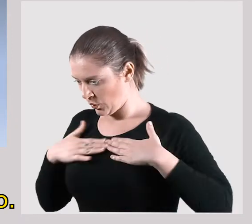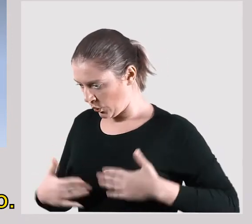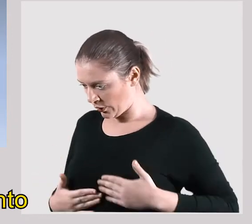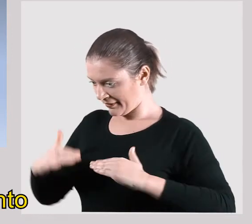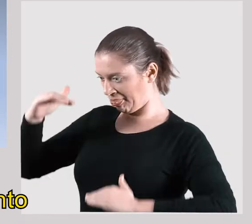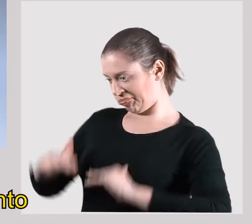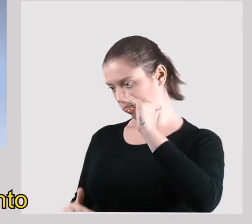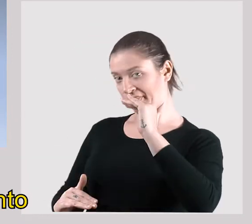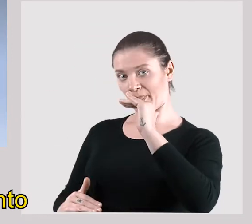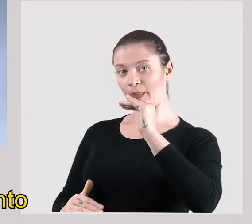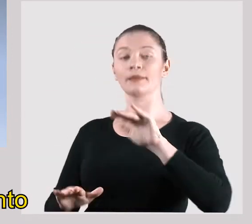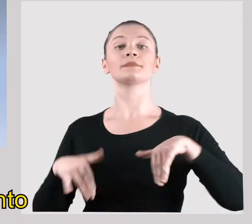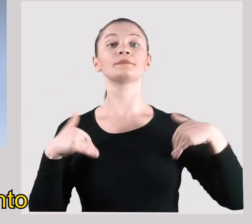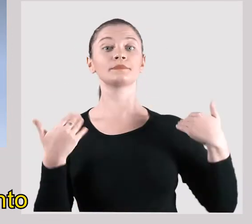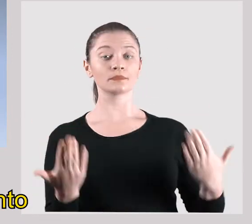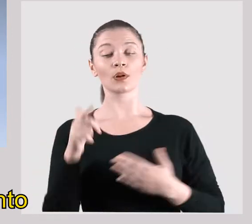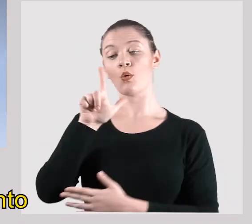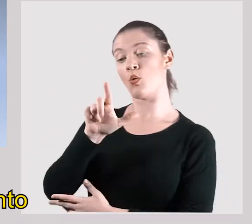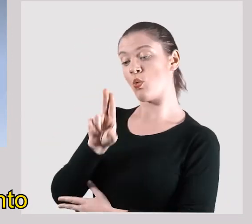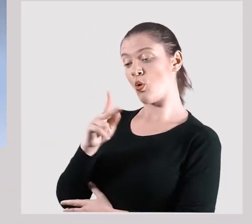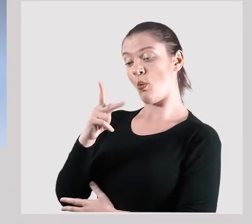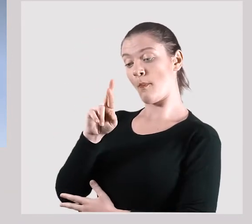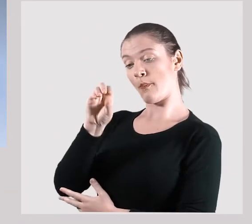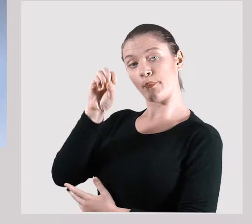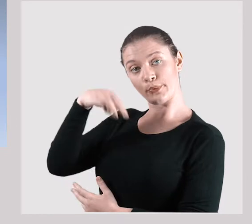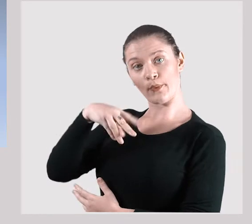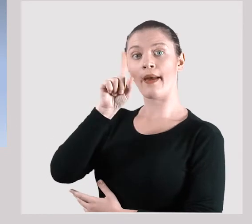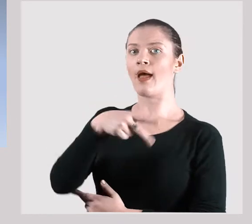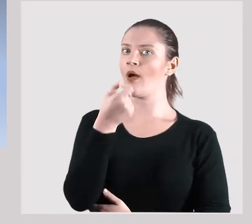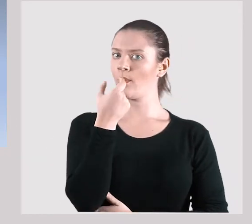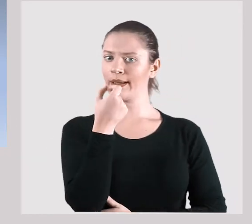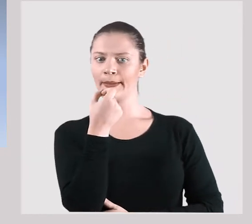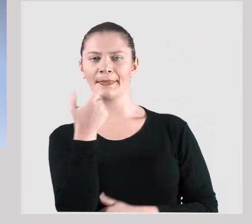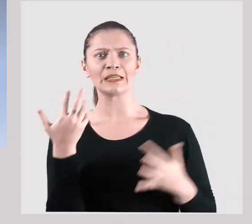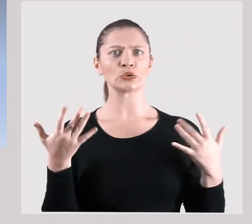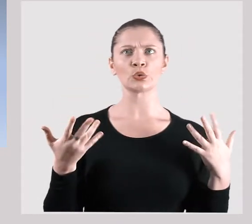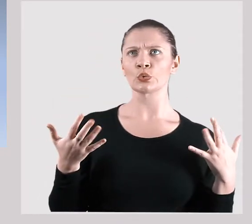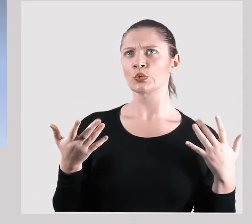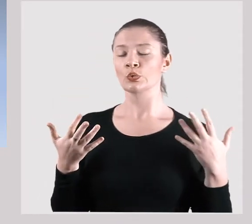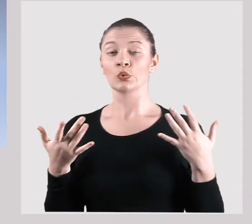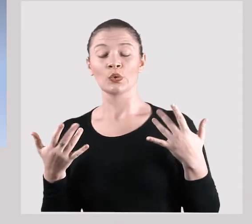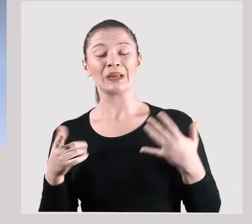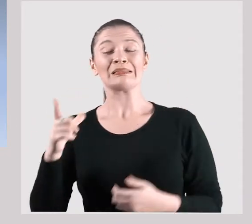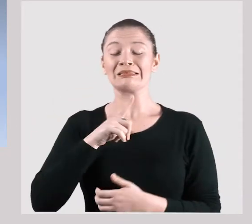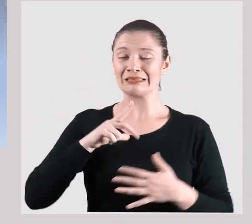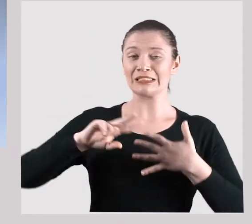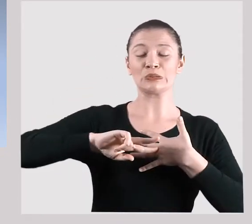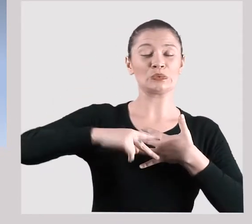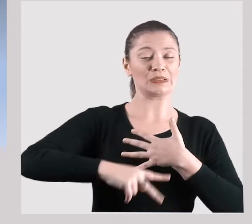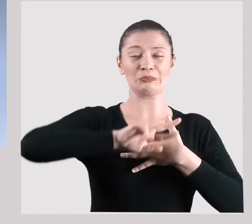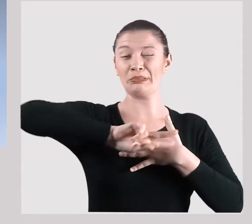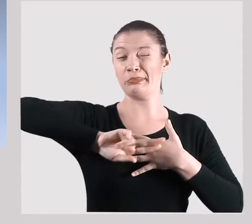desbalanço. Então o Lupron, ele é um medicamento bem... tem uma série de efeitos,